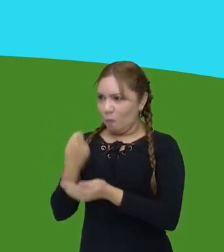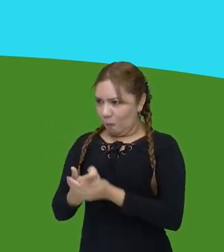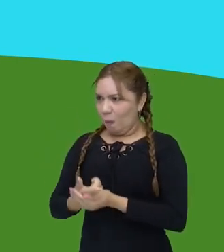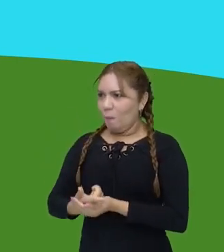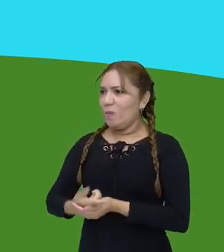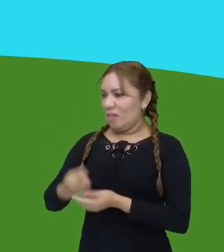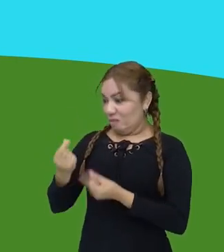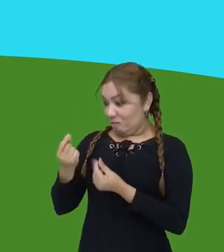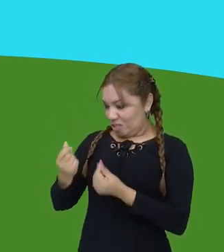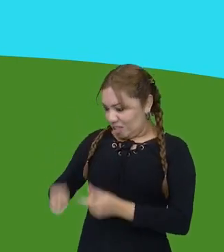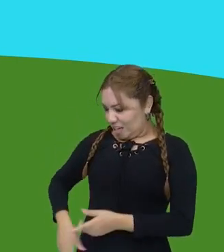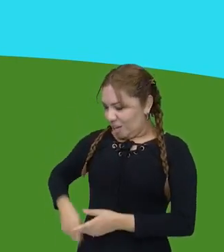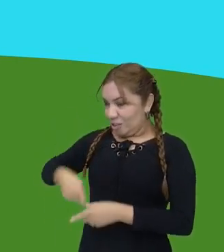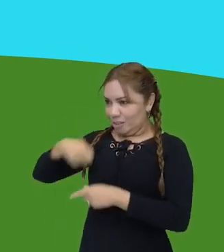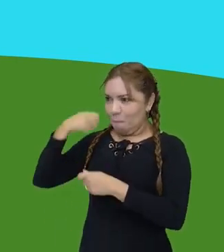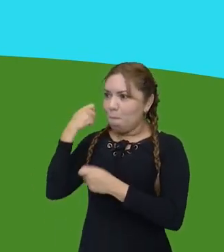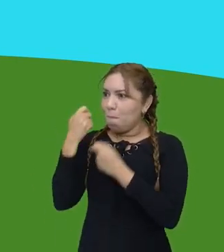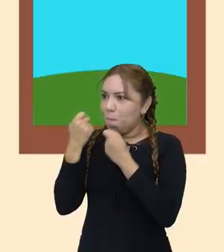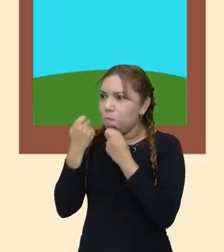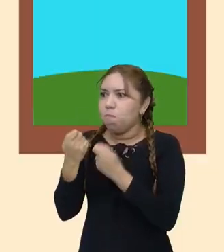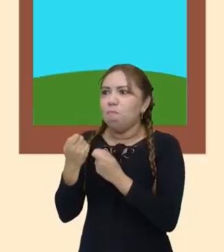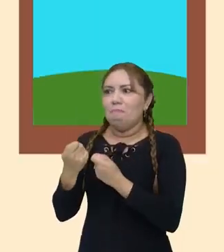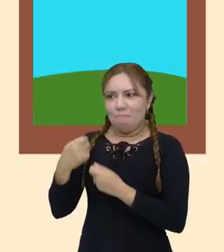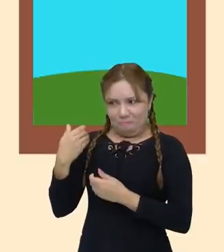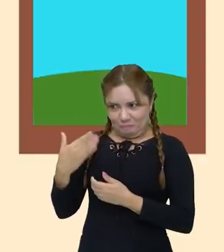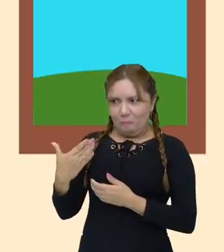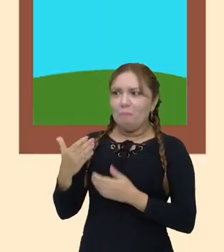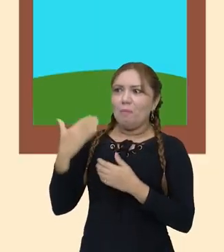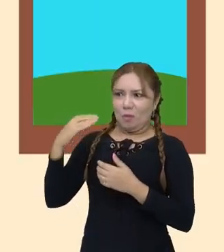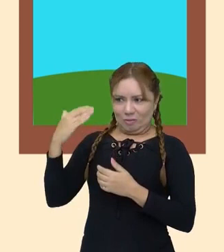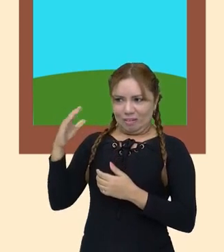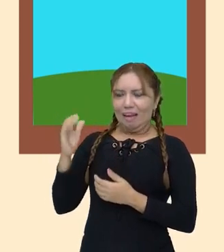O que vai acontecer agora?